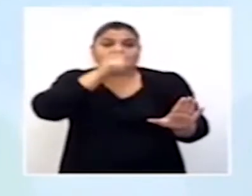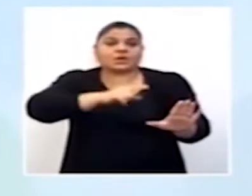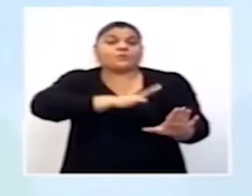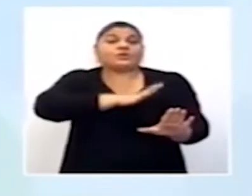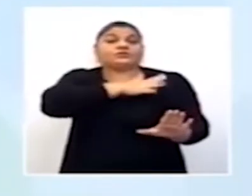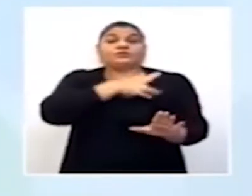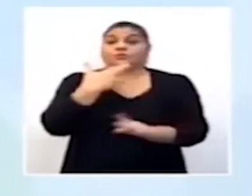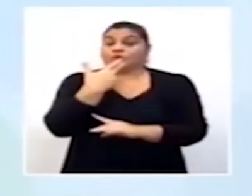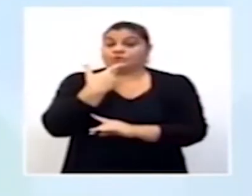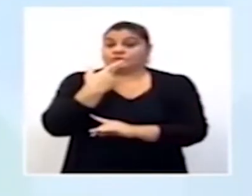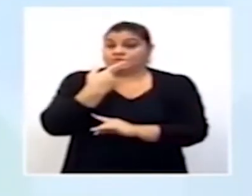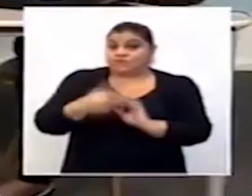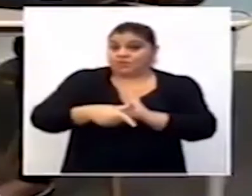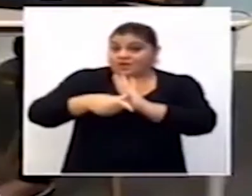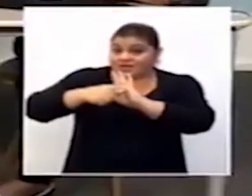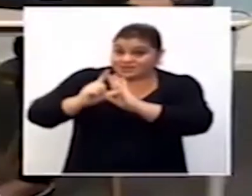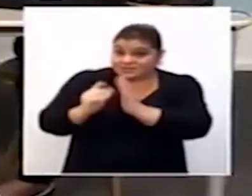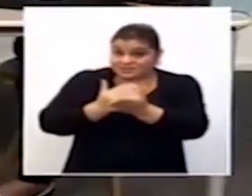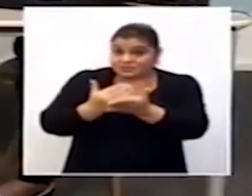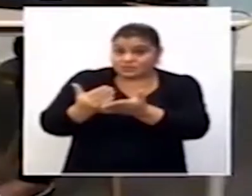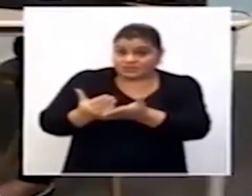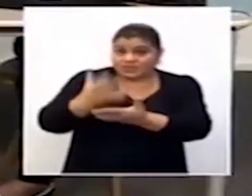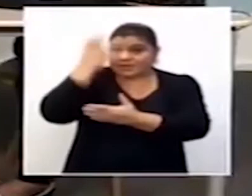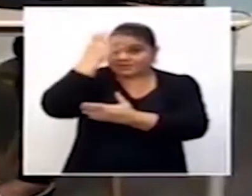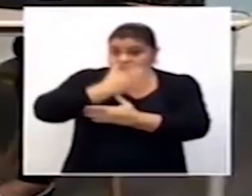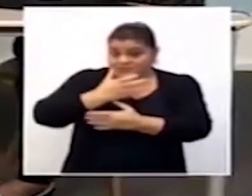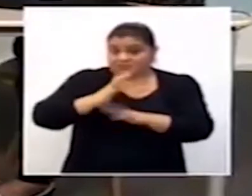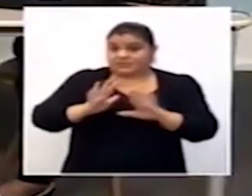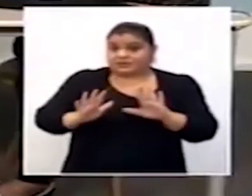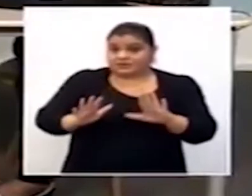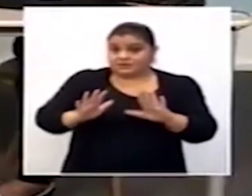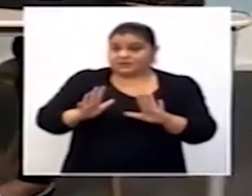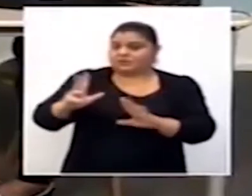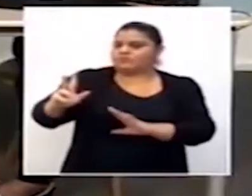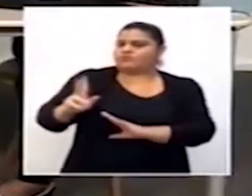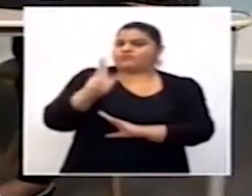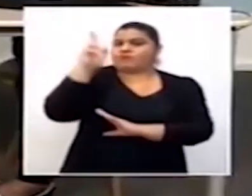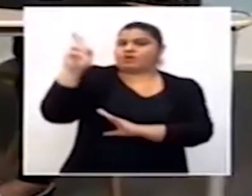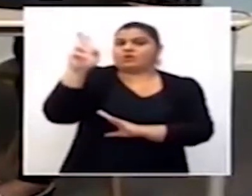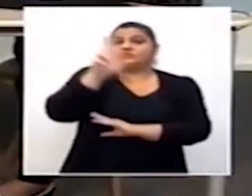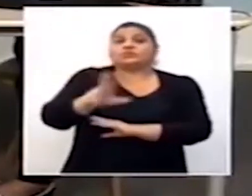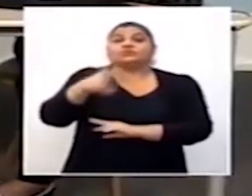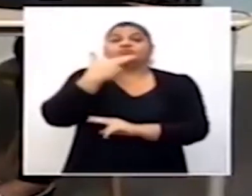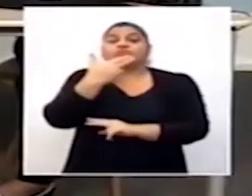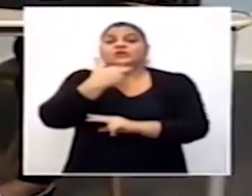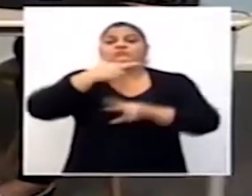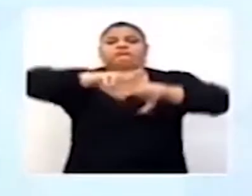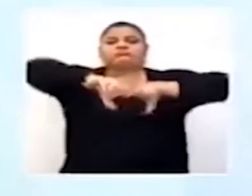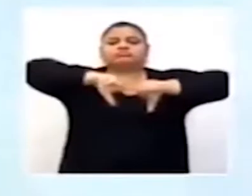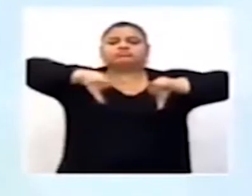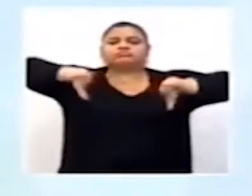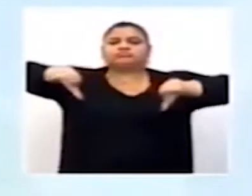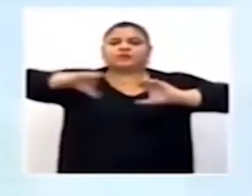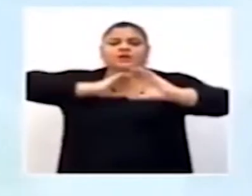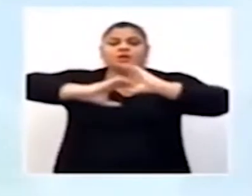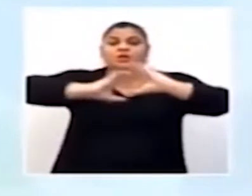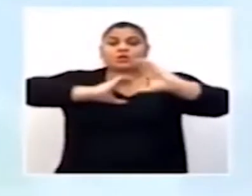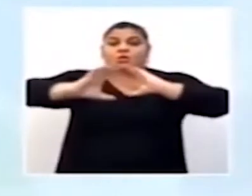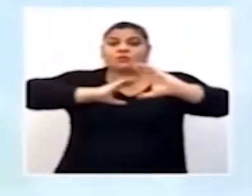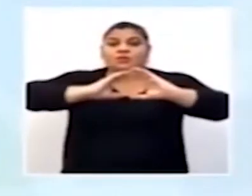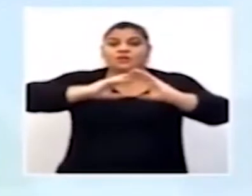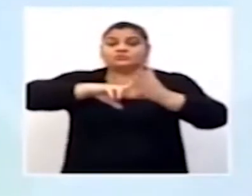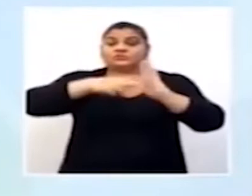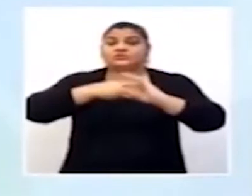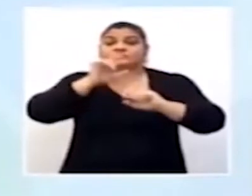preconceito linguístico como nós já falamos início da aula tão sério quanto o outro valorizar o uso da língua diferença situações comunicativas não